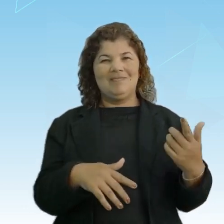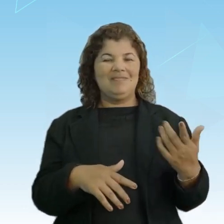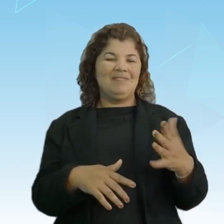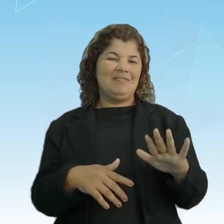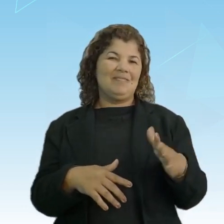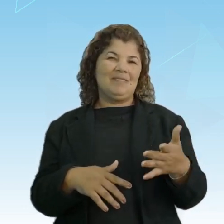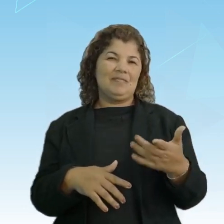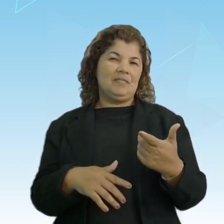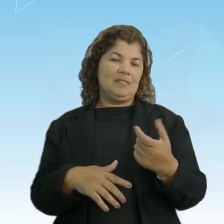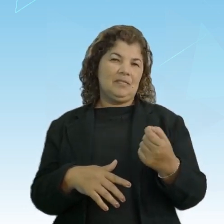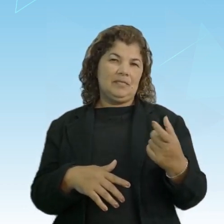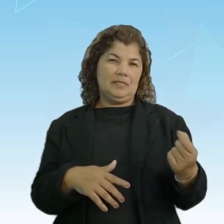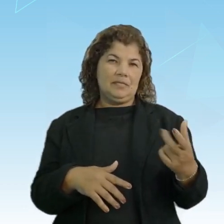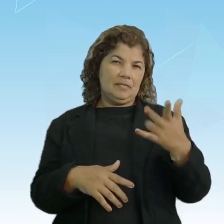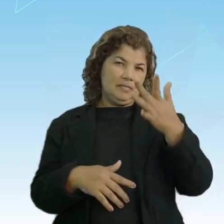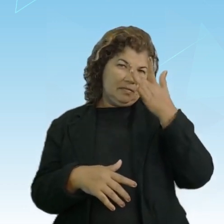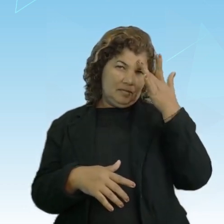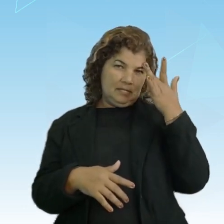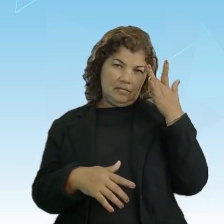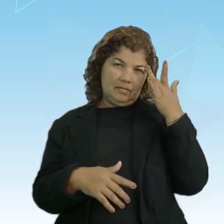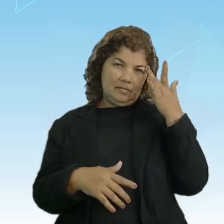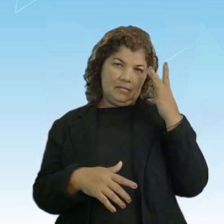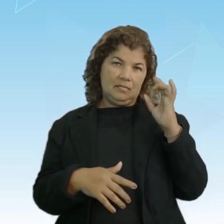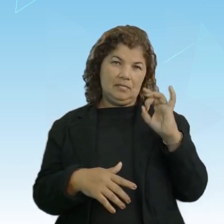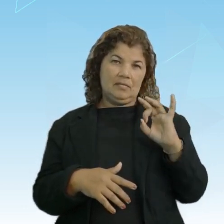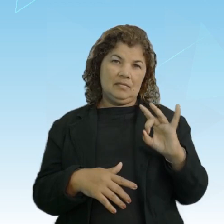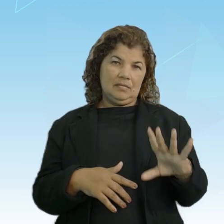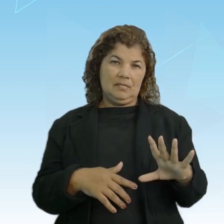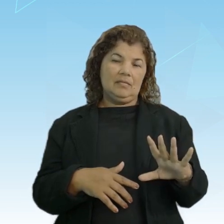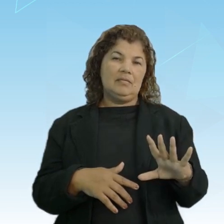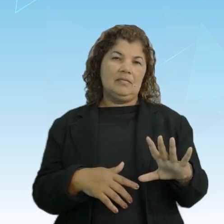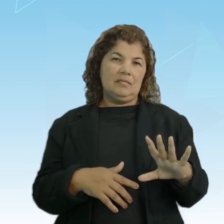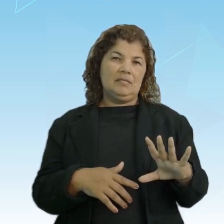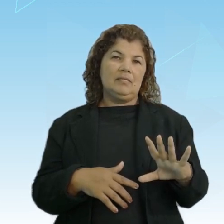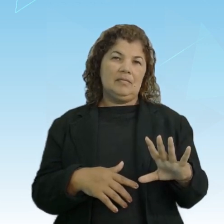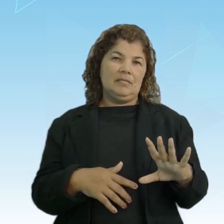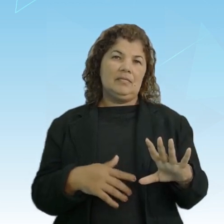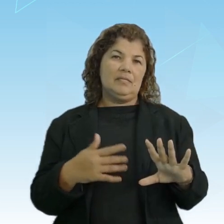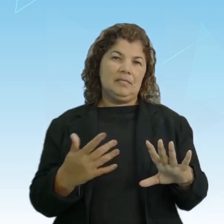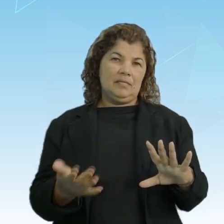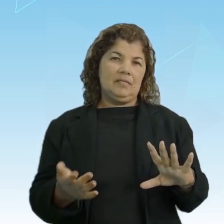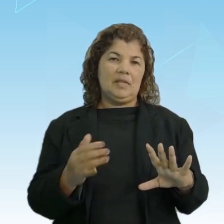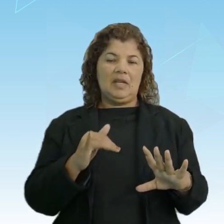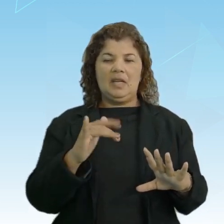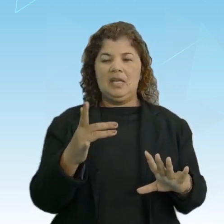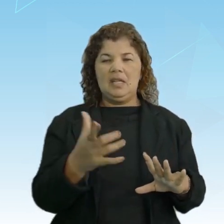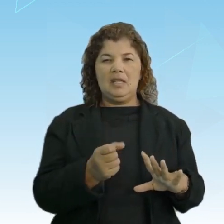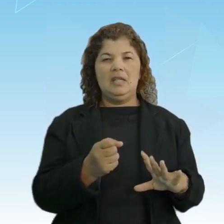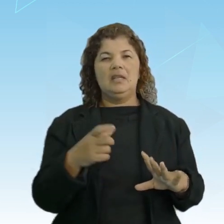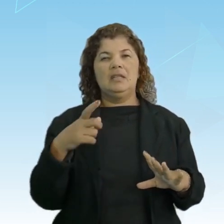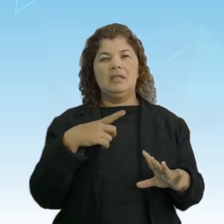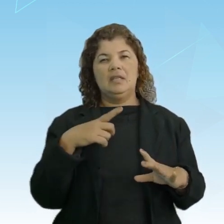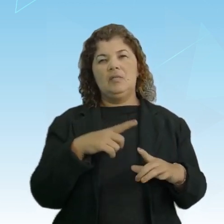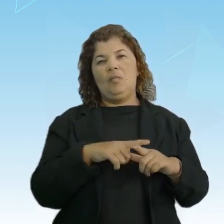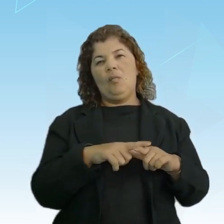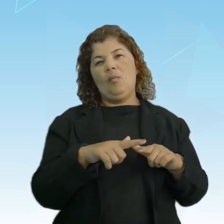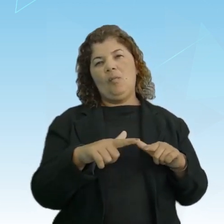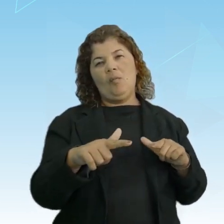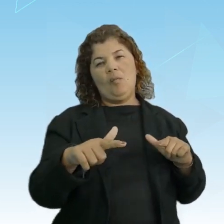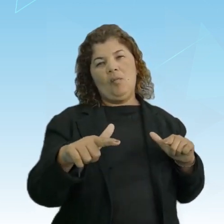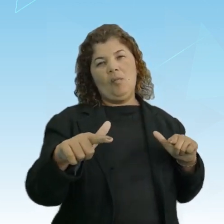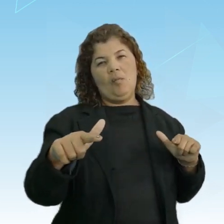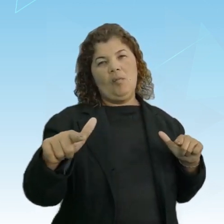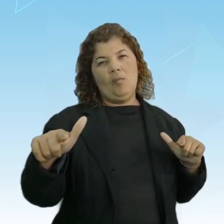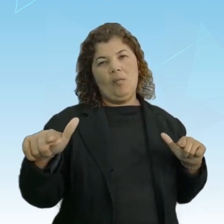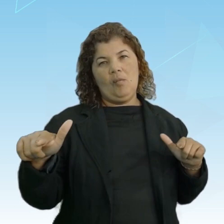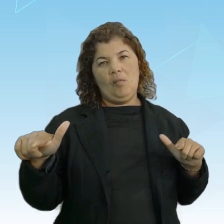200 pessoas. A ilha de Cuba está hoje como deserto. A ilha de São João